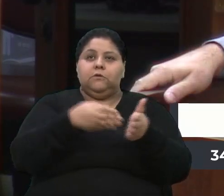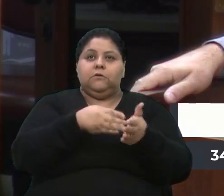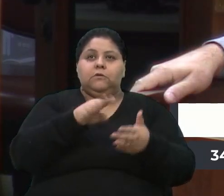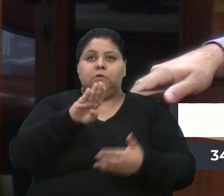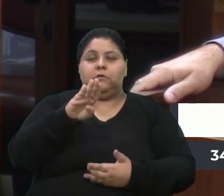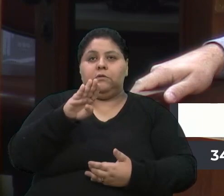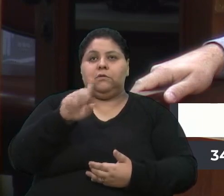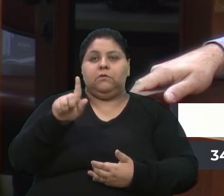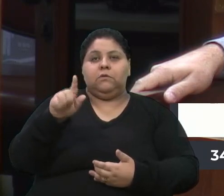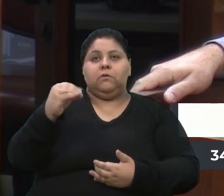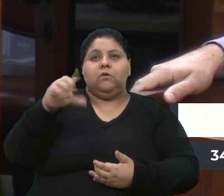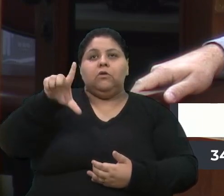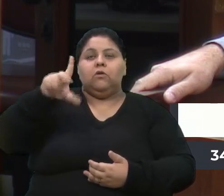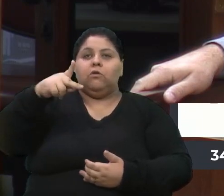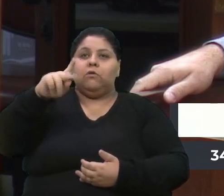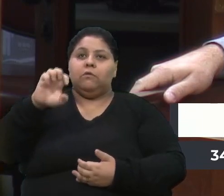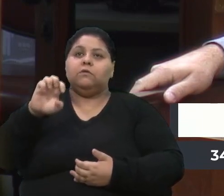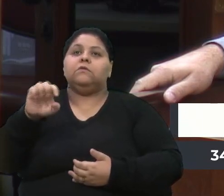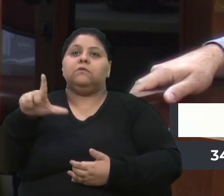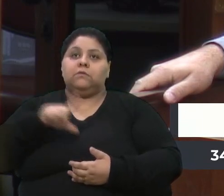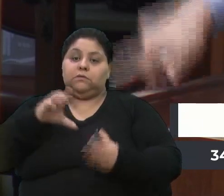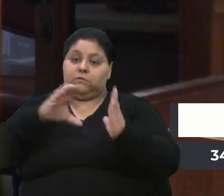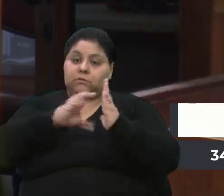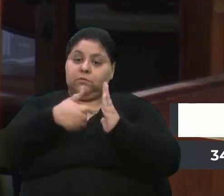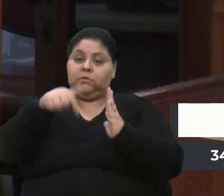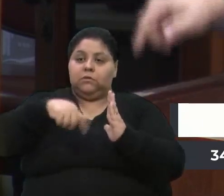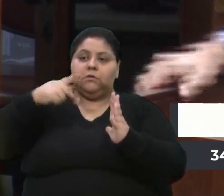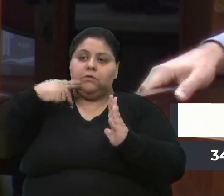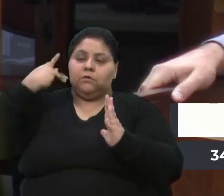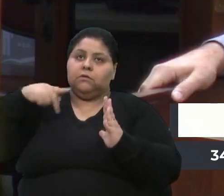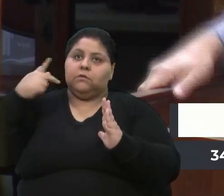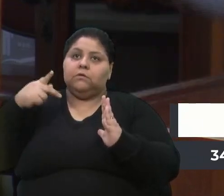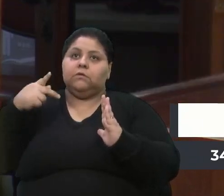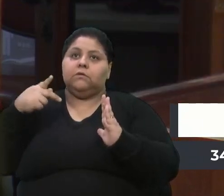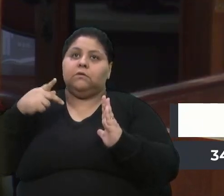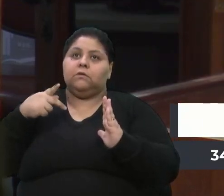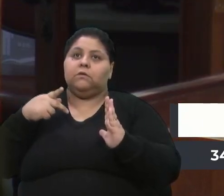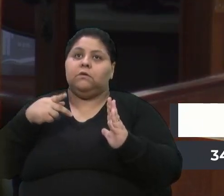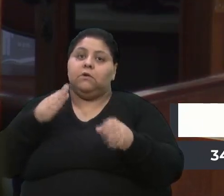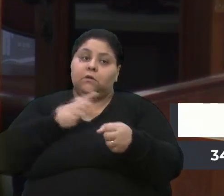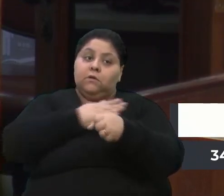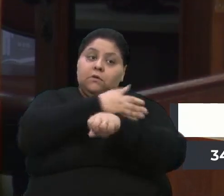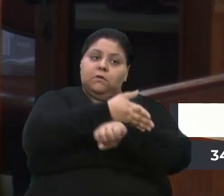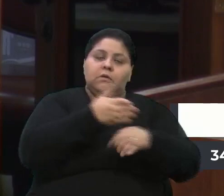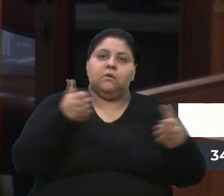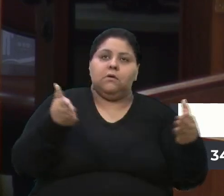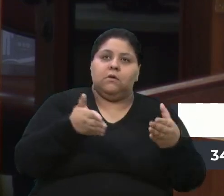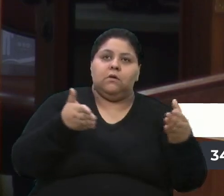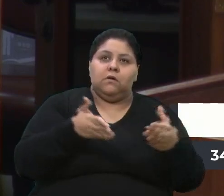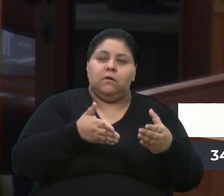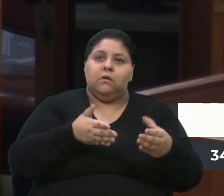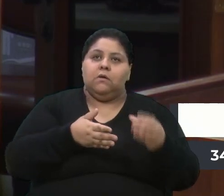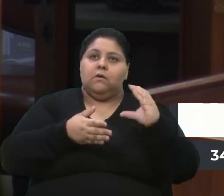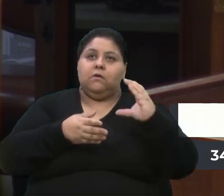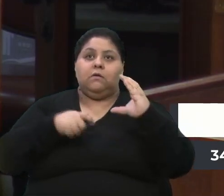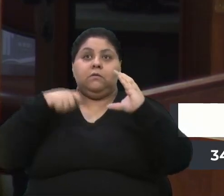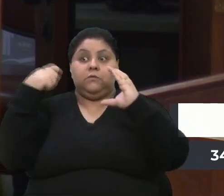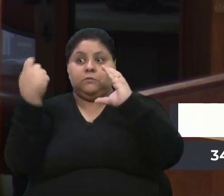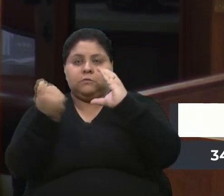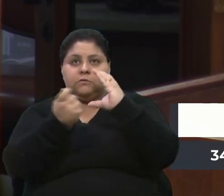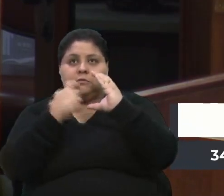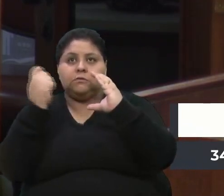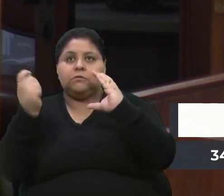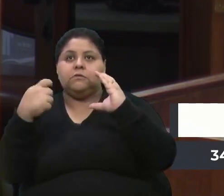inclusive, de vereador dessa casa que votou favorável. E agora a Câmara de Porto Alegre jogando a